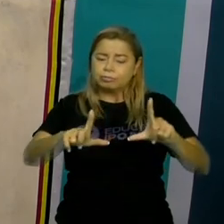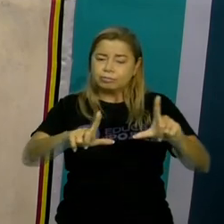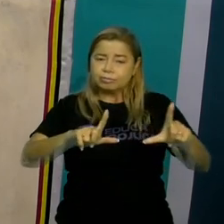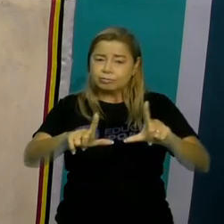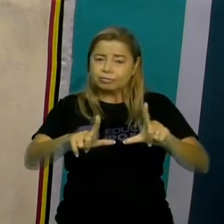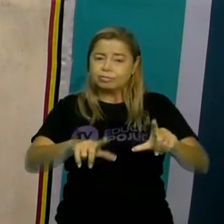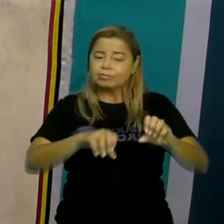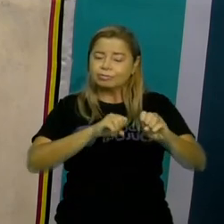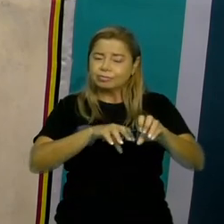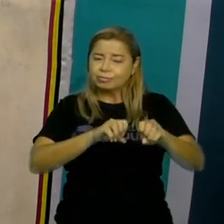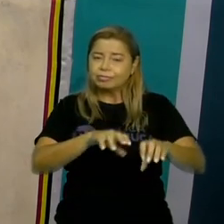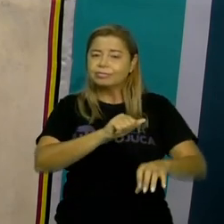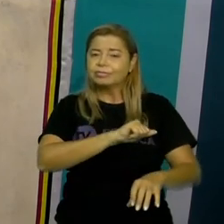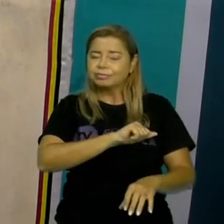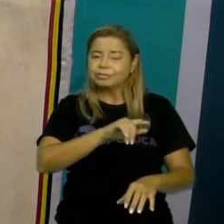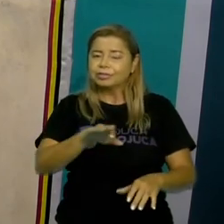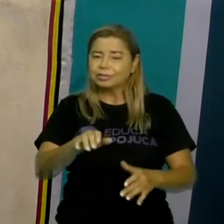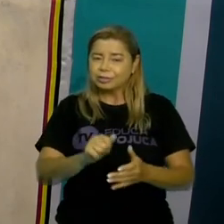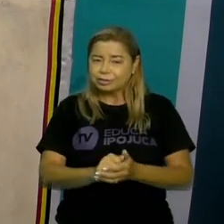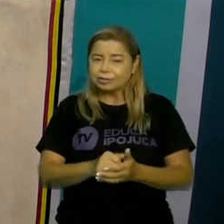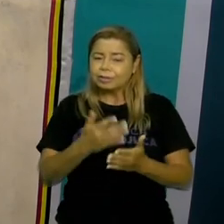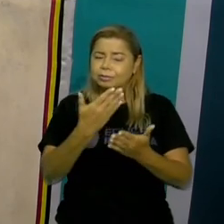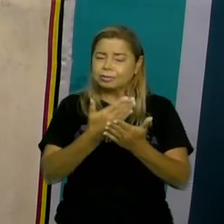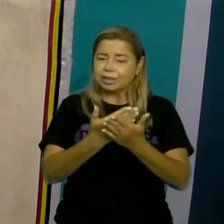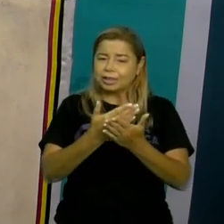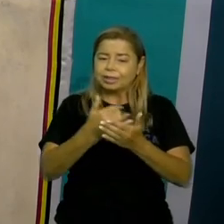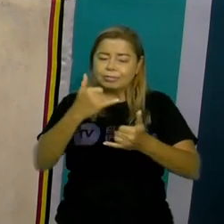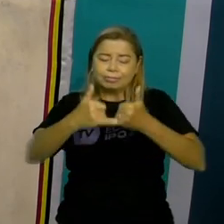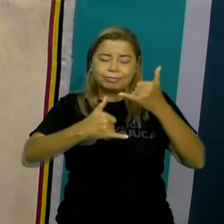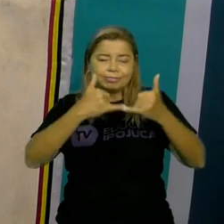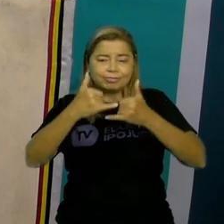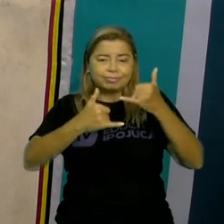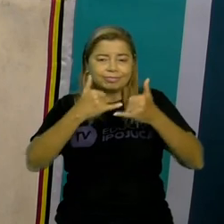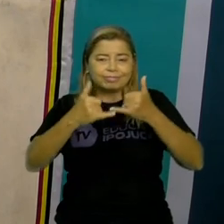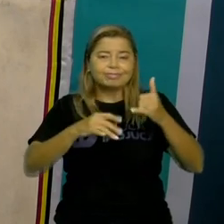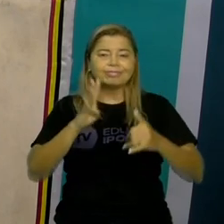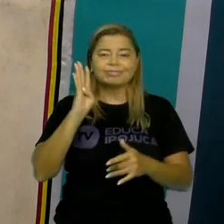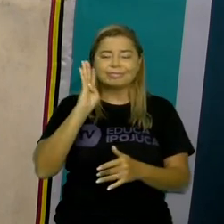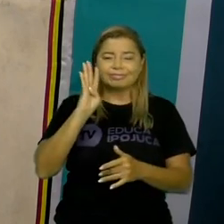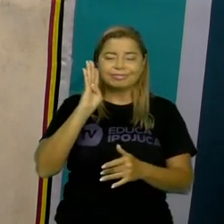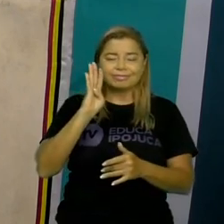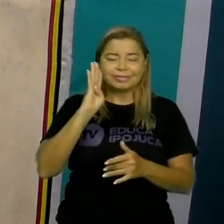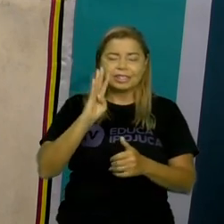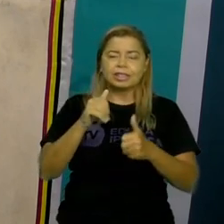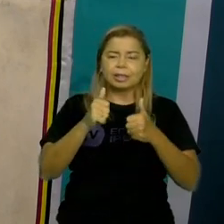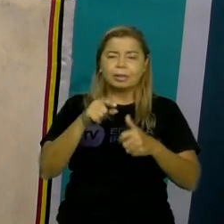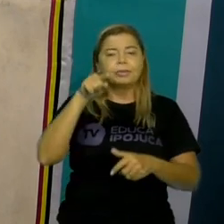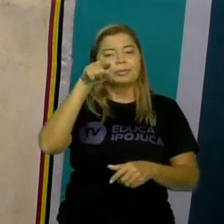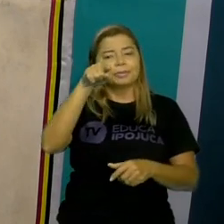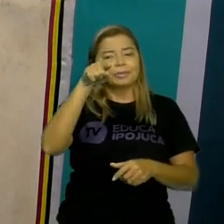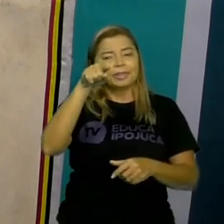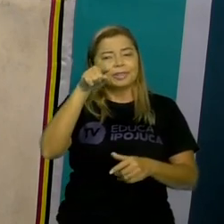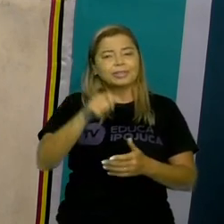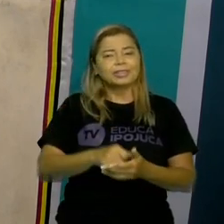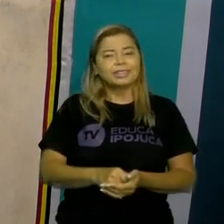mais uma aula legal, divertida e especial para vocês, meus